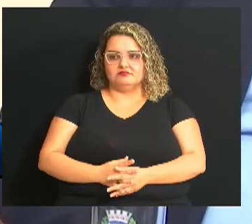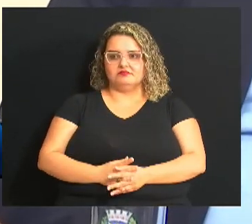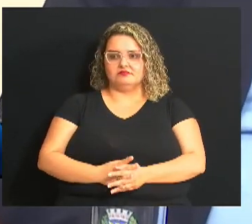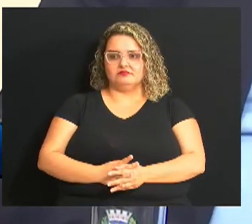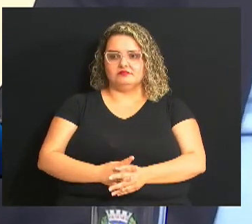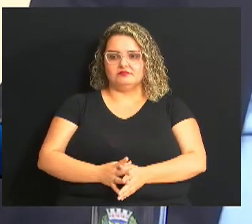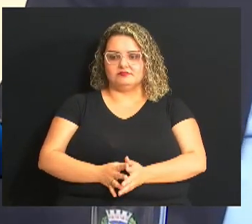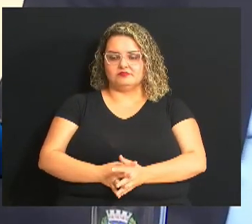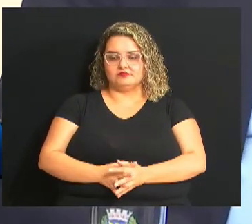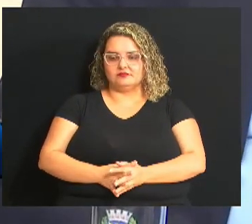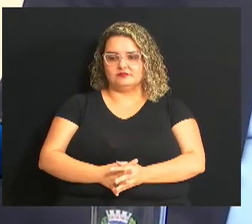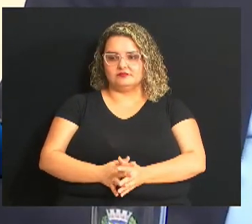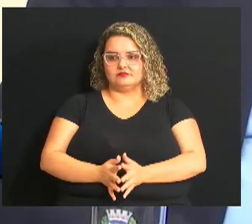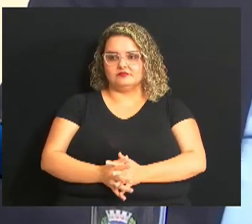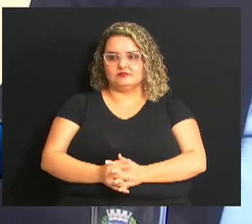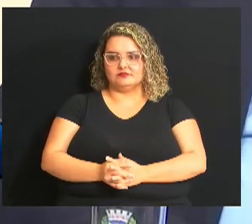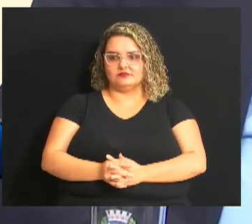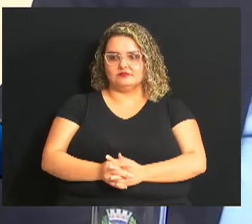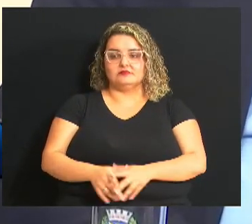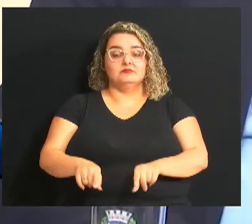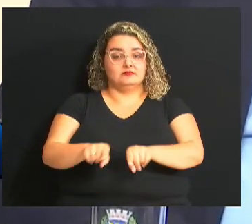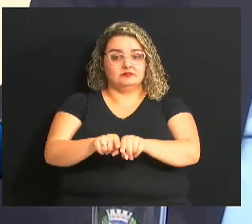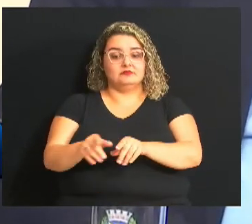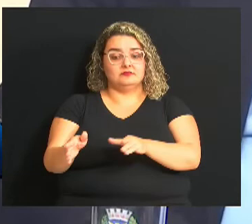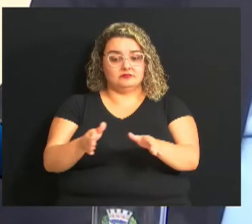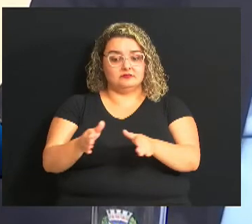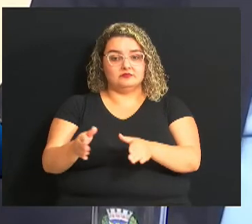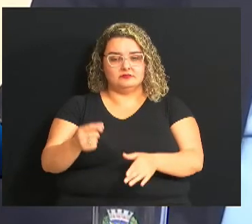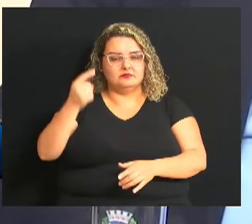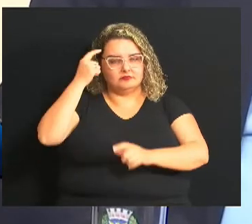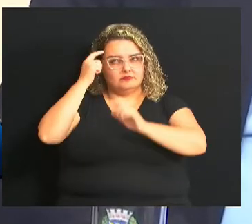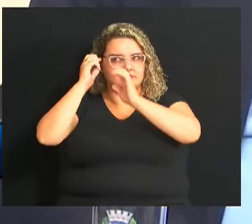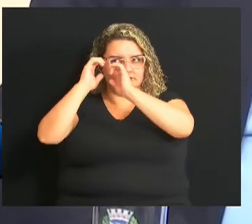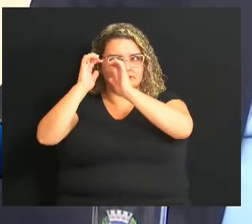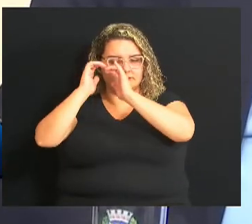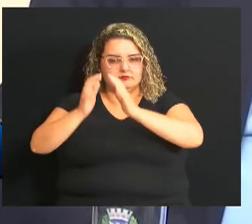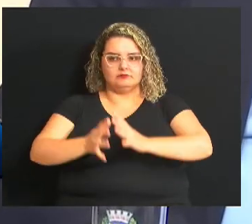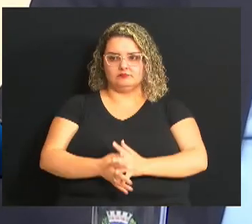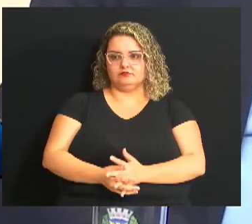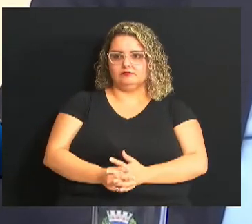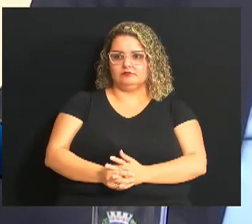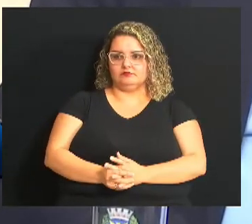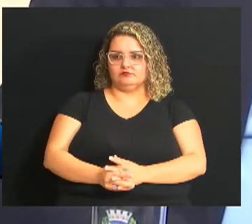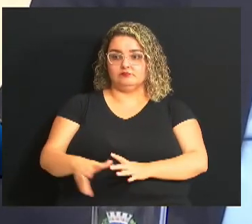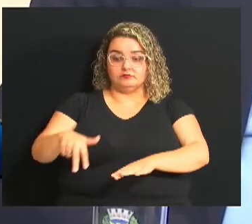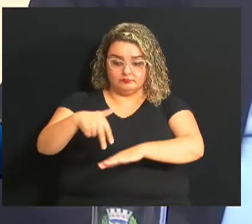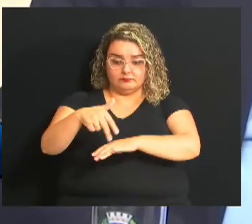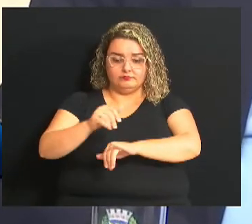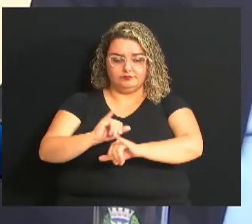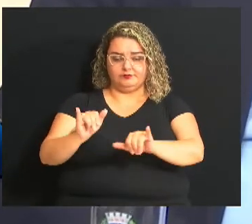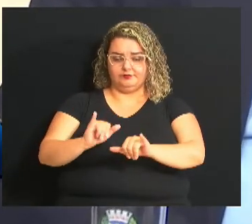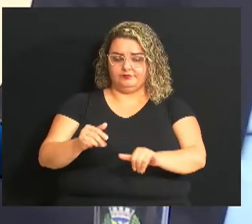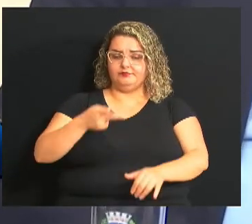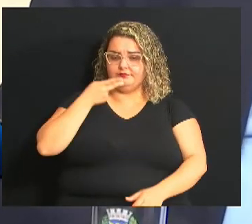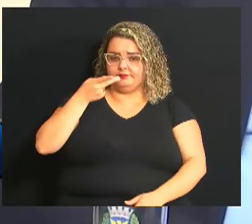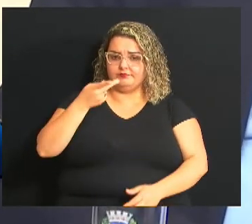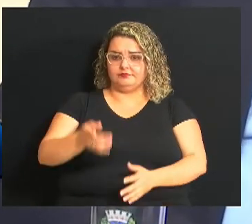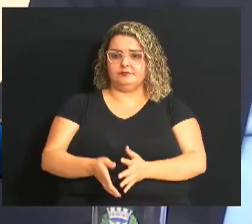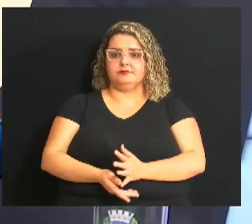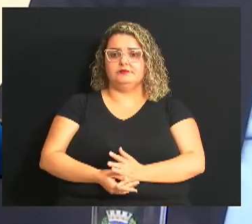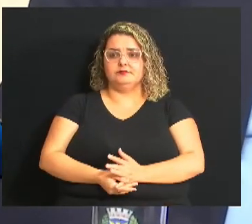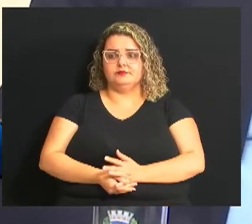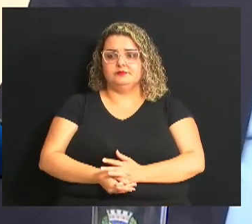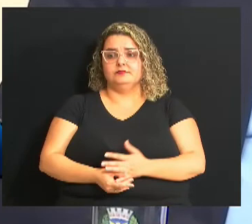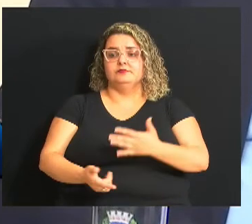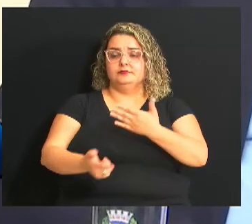E além disso também um momento de reflexão, como muitos aqui trouxeram nas suas falas, né? Sobre o papel